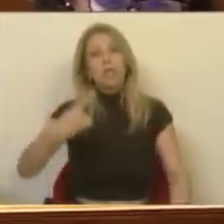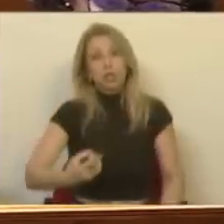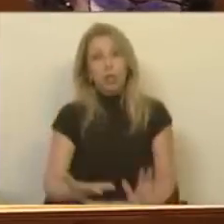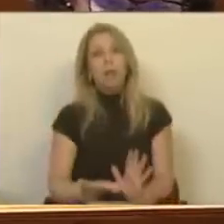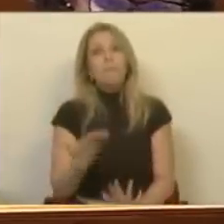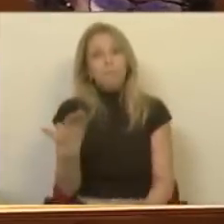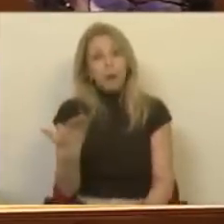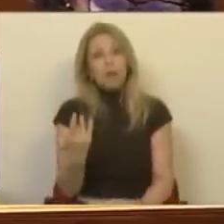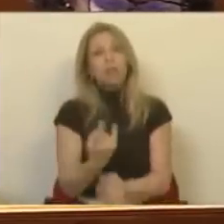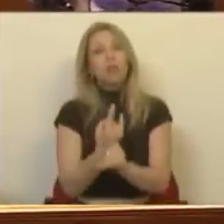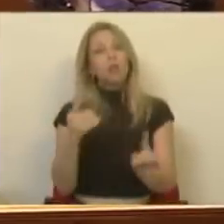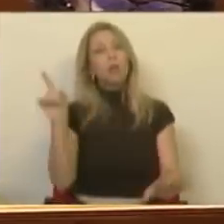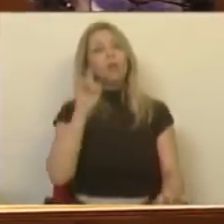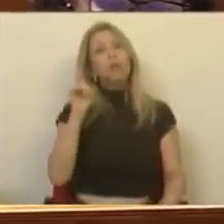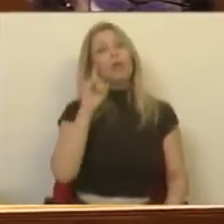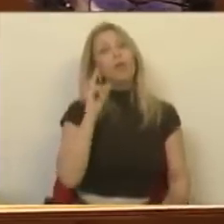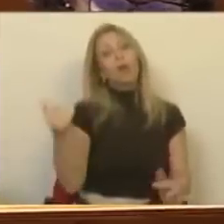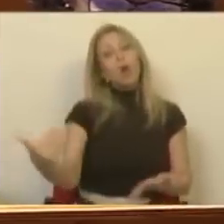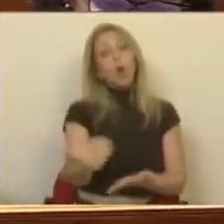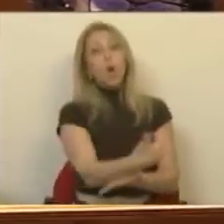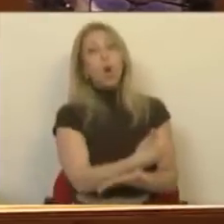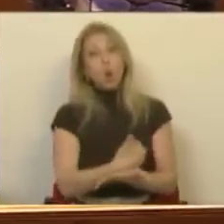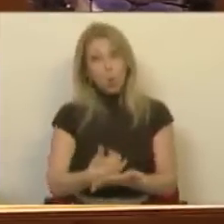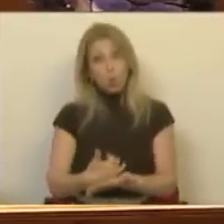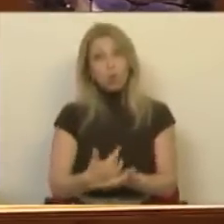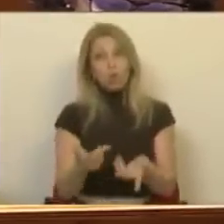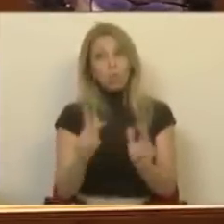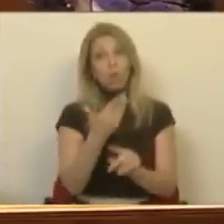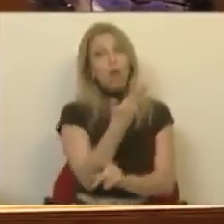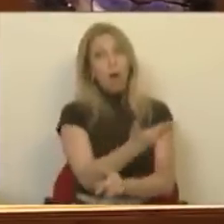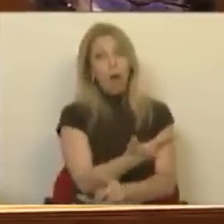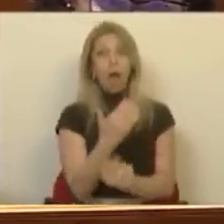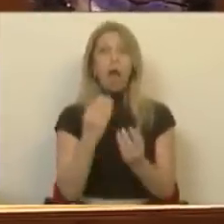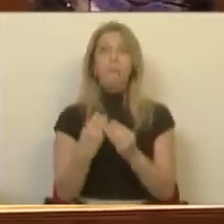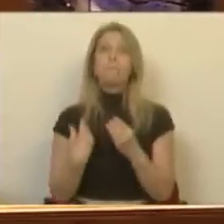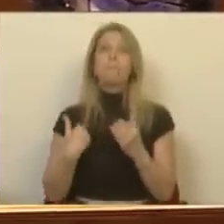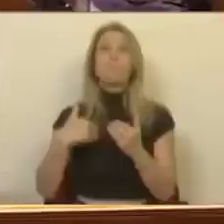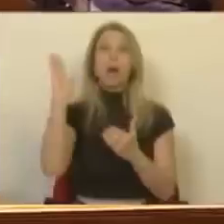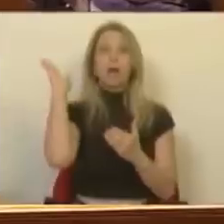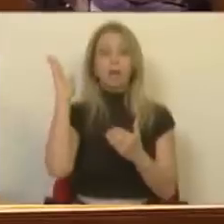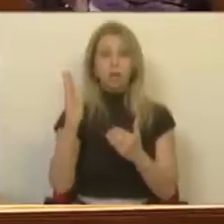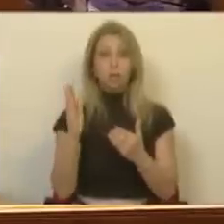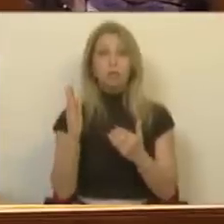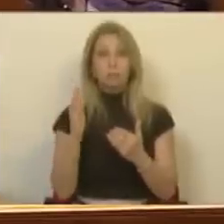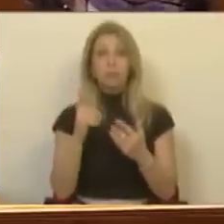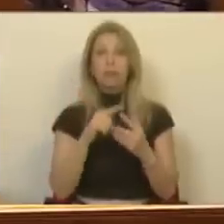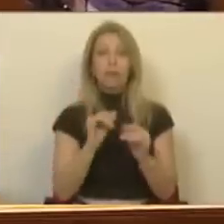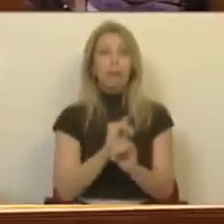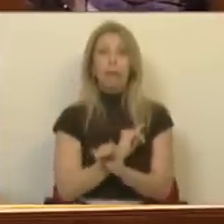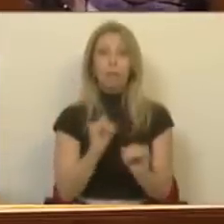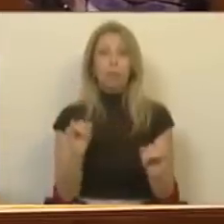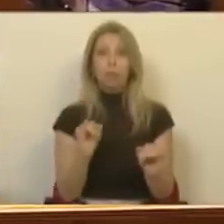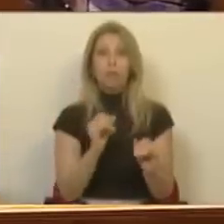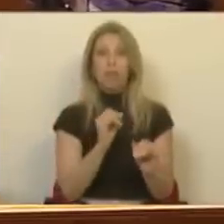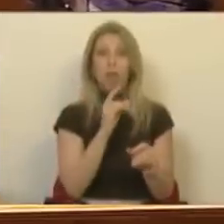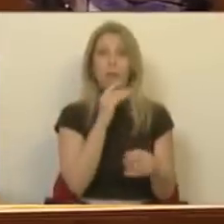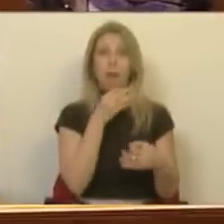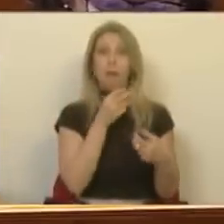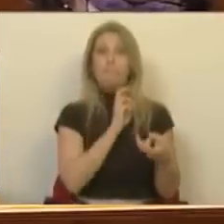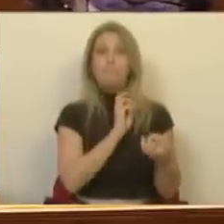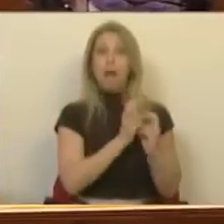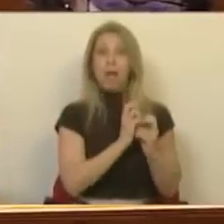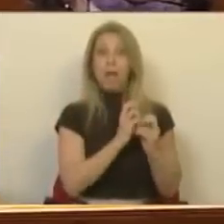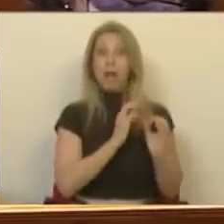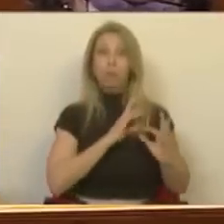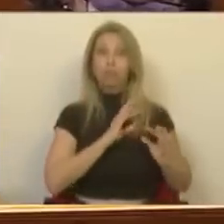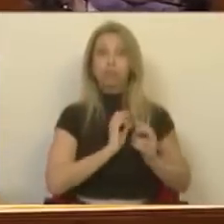de recursos que estão disponíveis são muito maiores e a máquina não se multiplica desta forma na verdade é que nós desenhamos o programa de